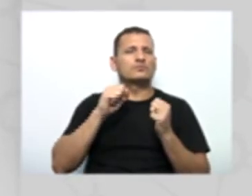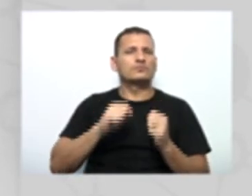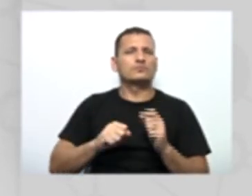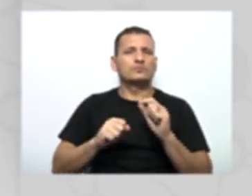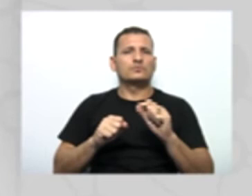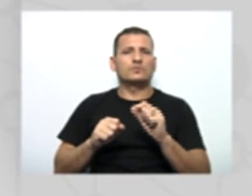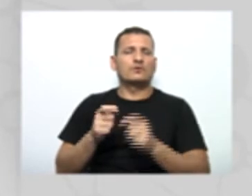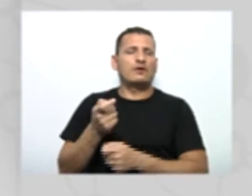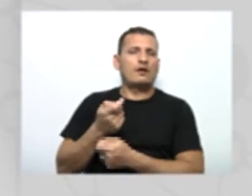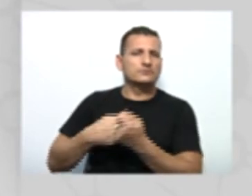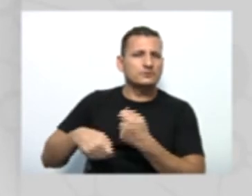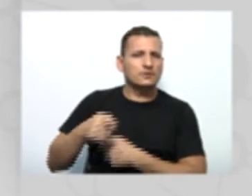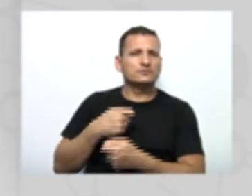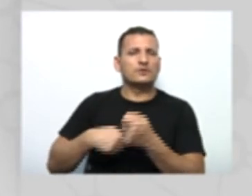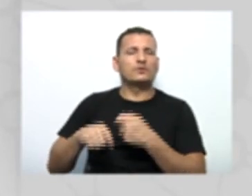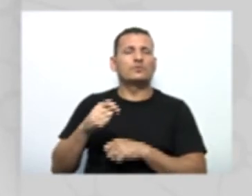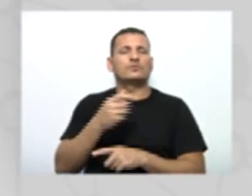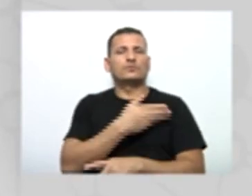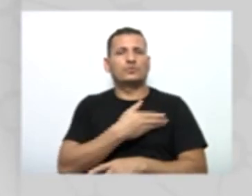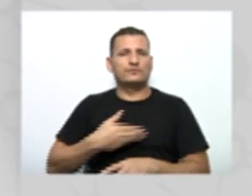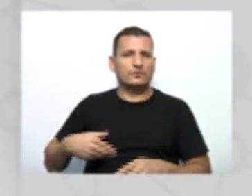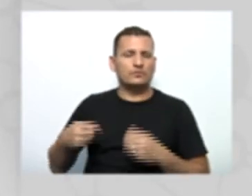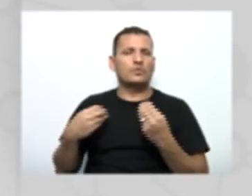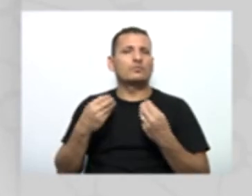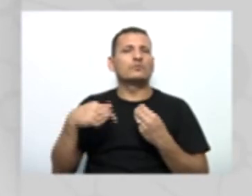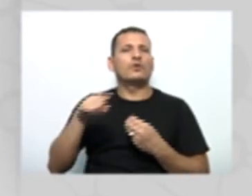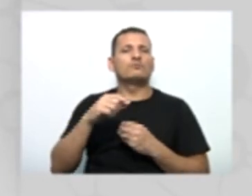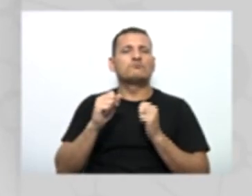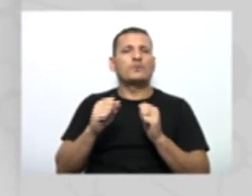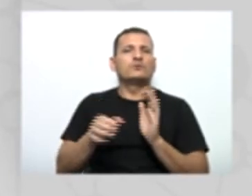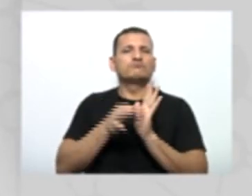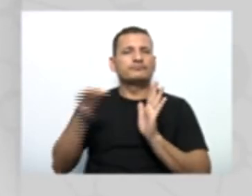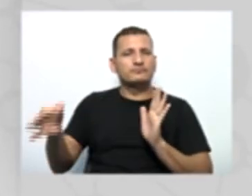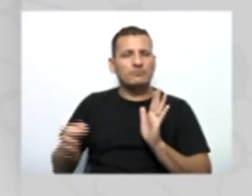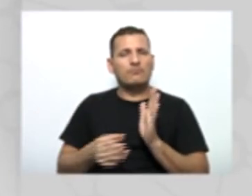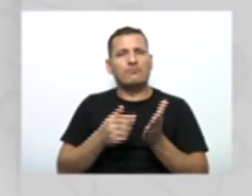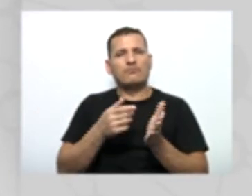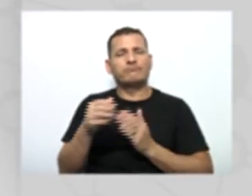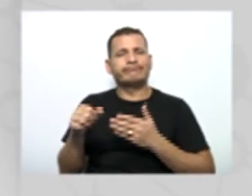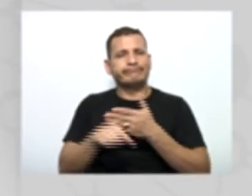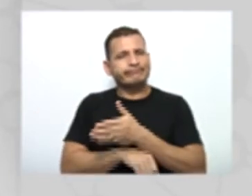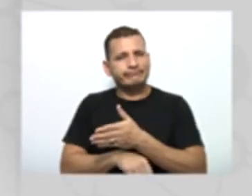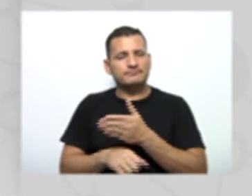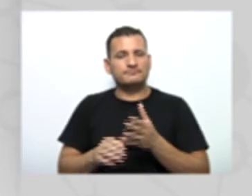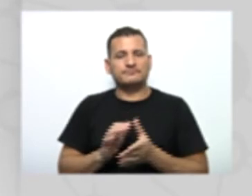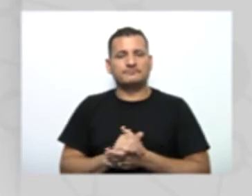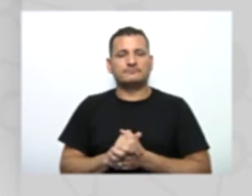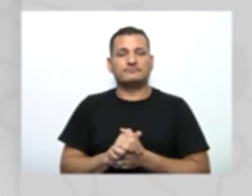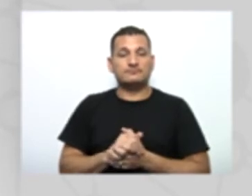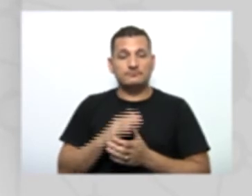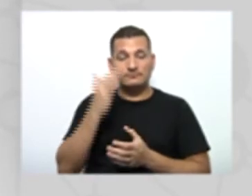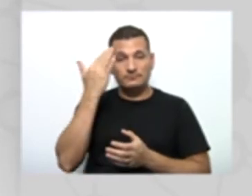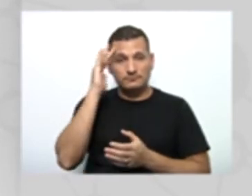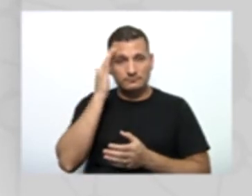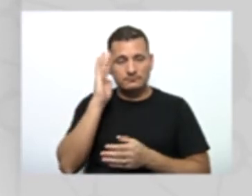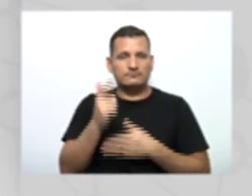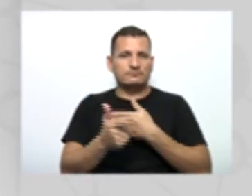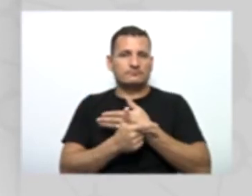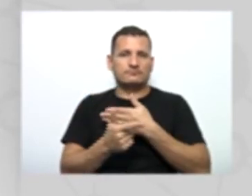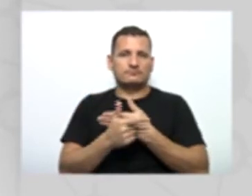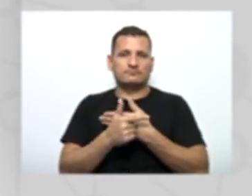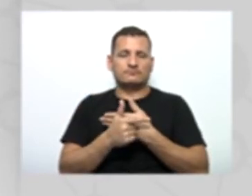da gestão da coisa pública, né, do nosso país, da nossa nação. Entender o papel do cidadão